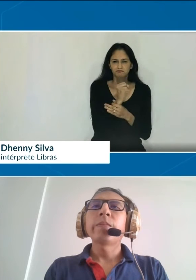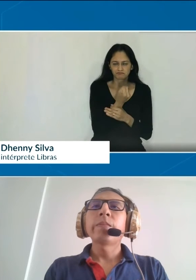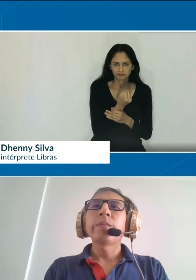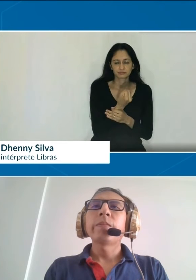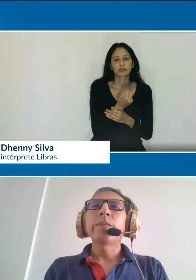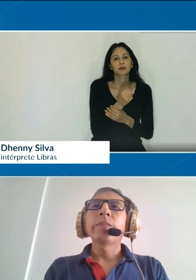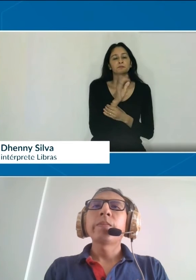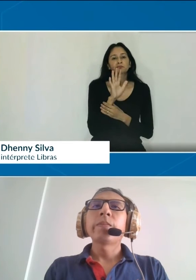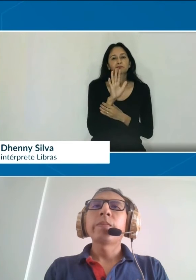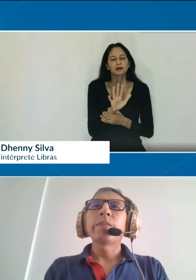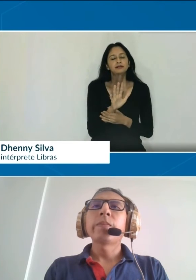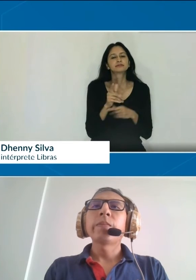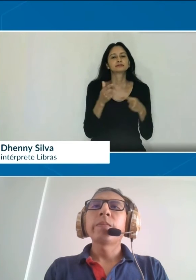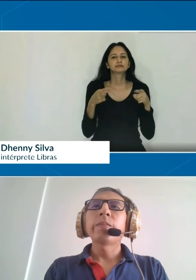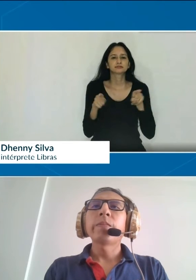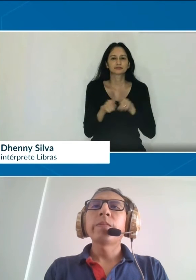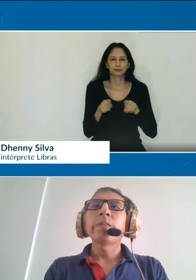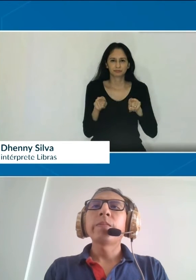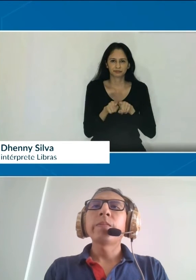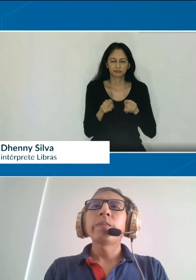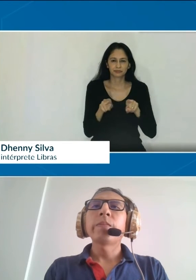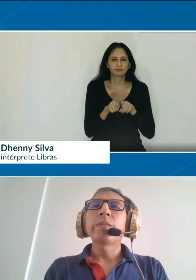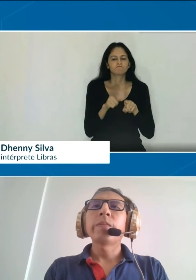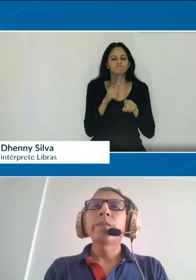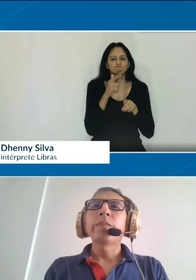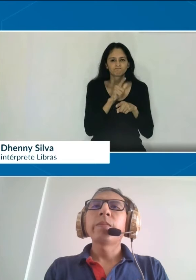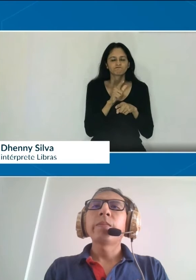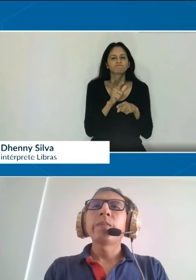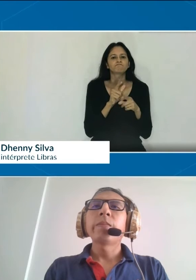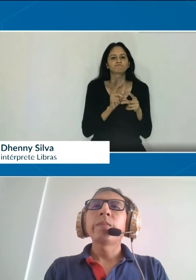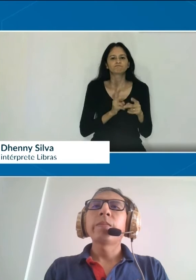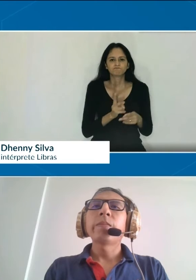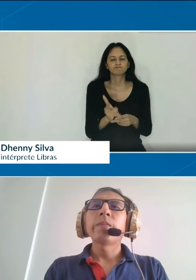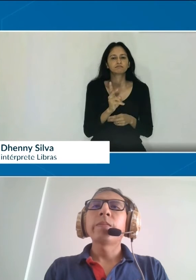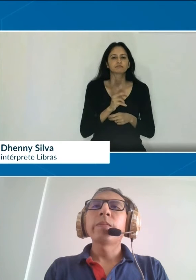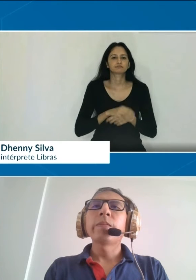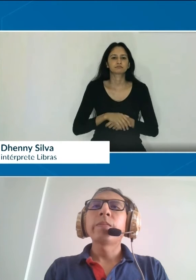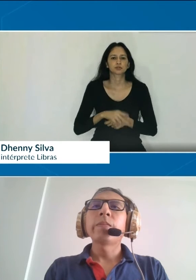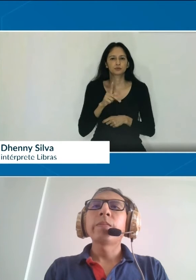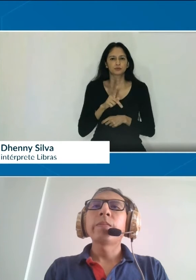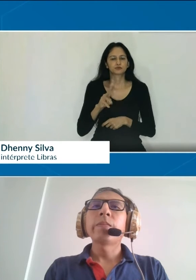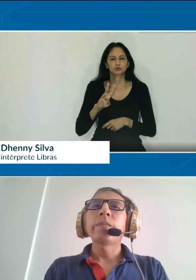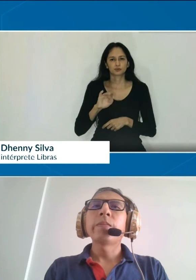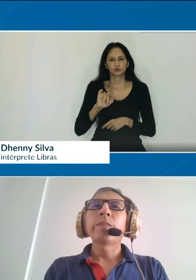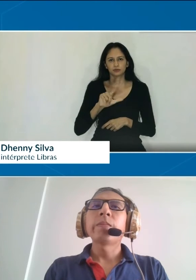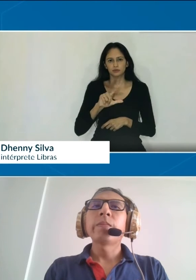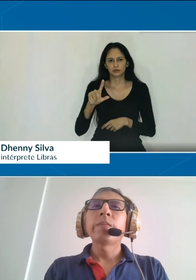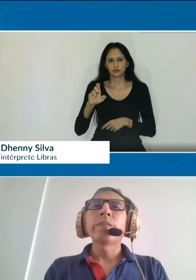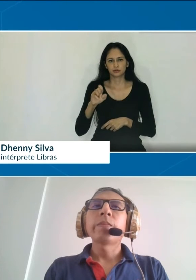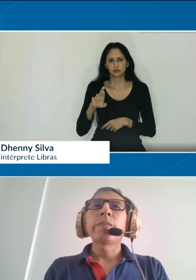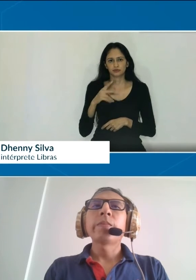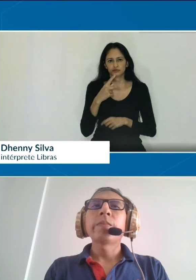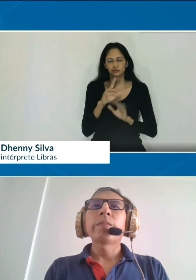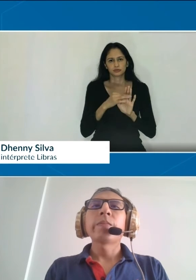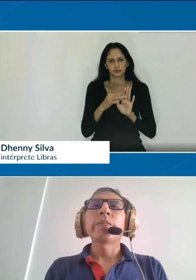que ao mesmo tempo tenha ali condições de se manter. Professor Willer, na sua opinião.